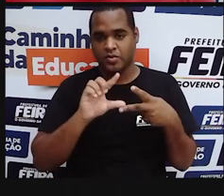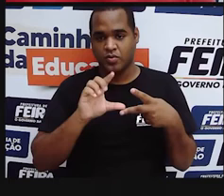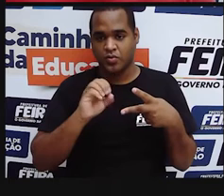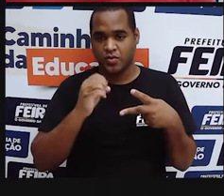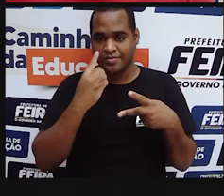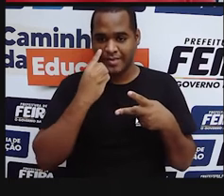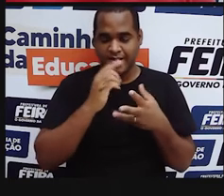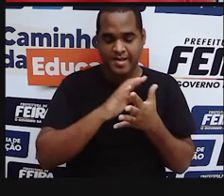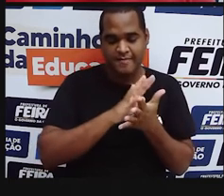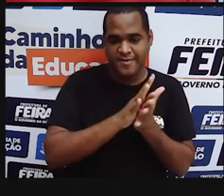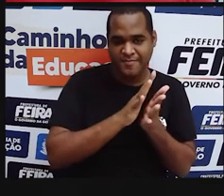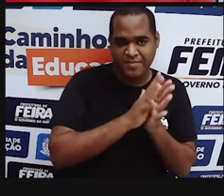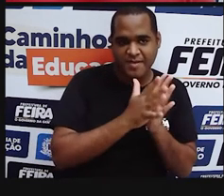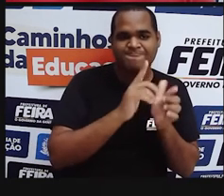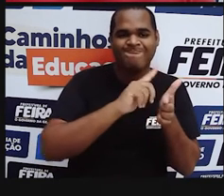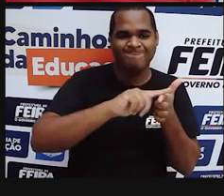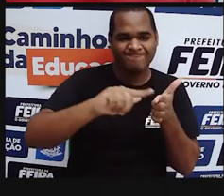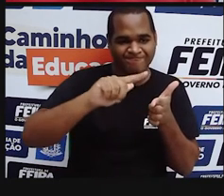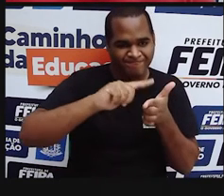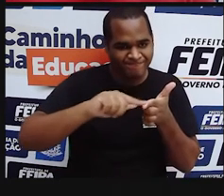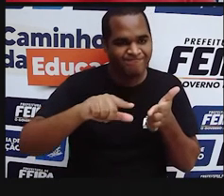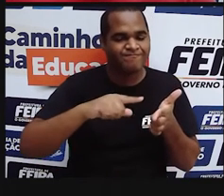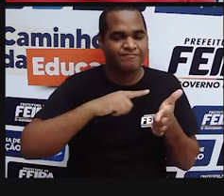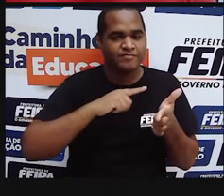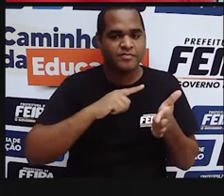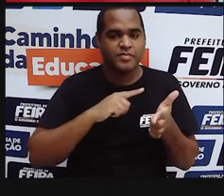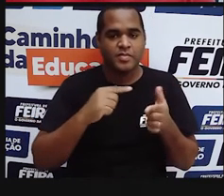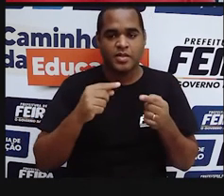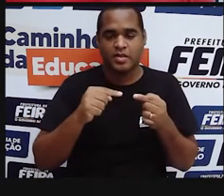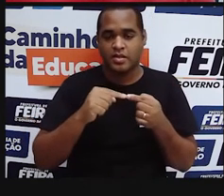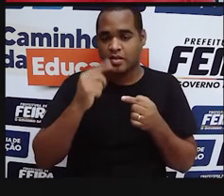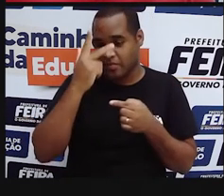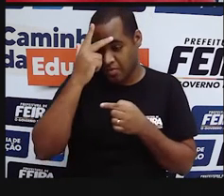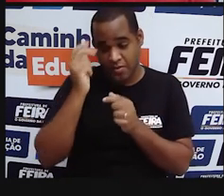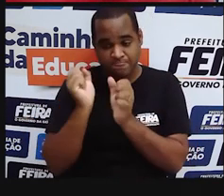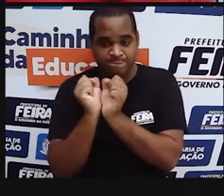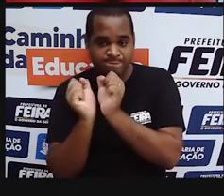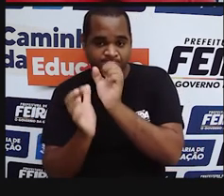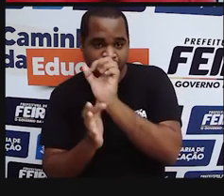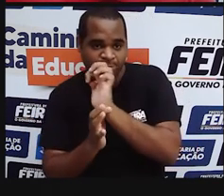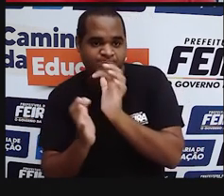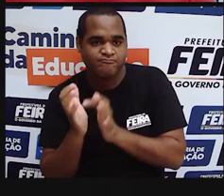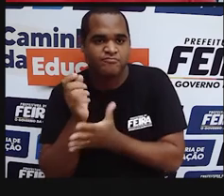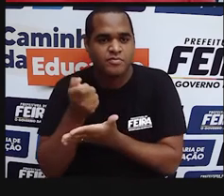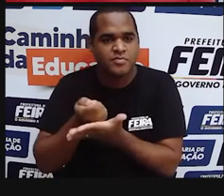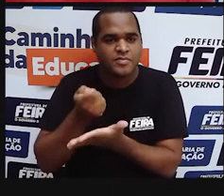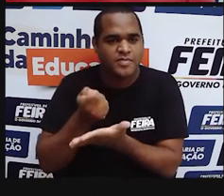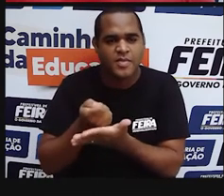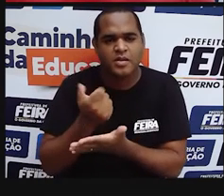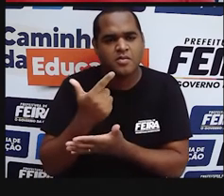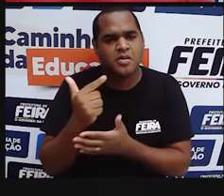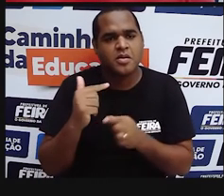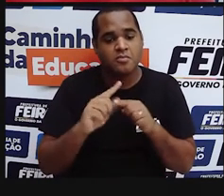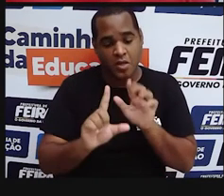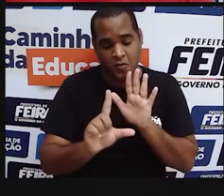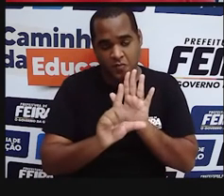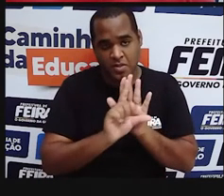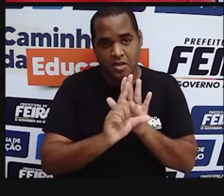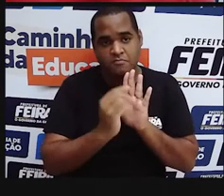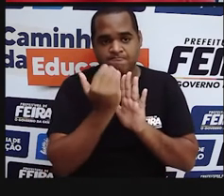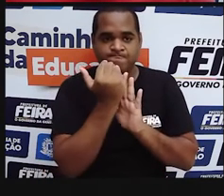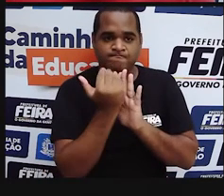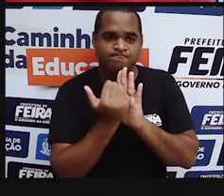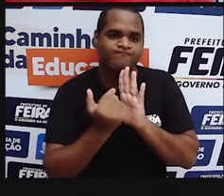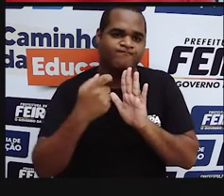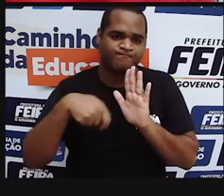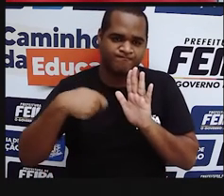eliminar, pelo menos em parte, alguns desses problemas, como, por exemplo, a escravidão por dívida, ou então garantir que houvesse uma